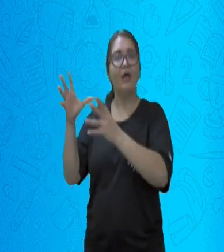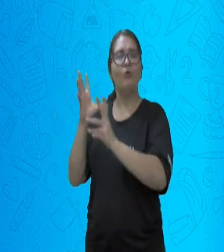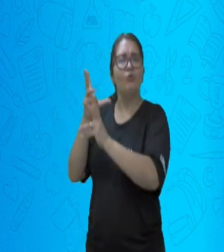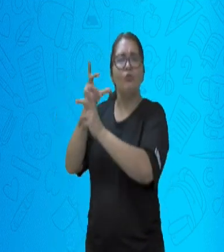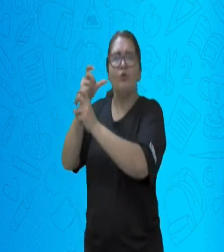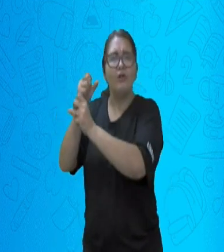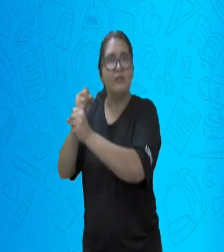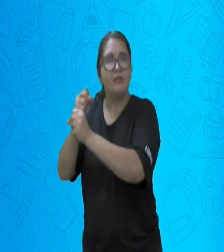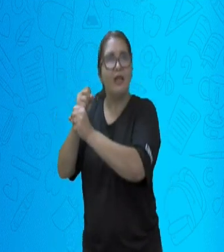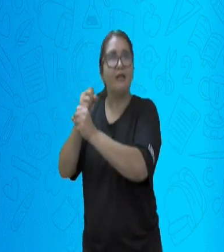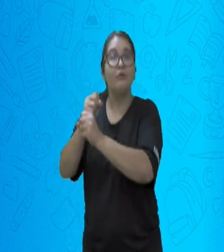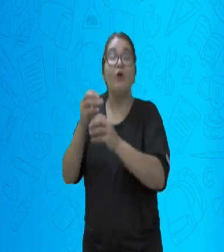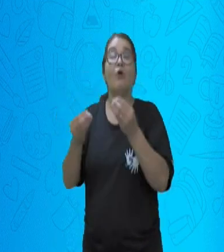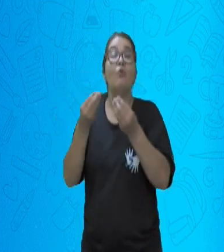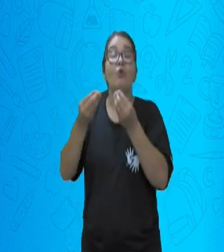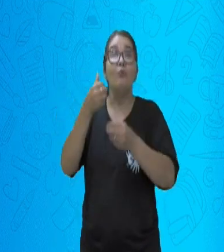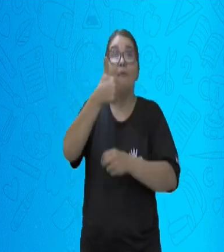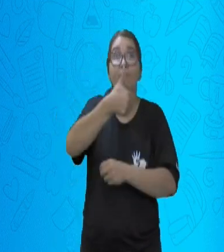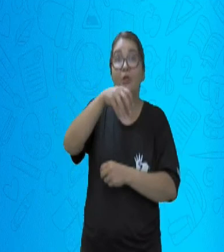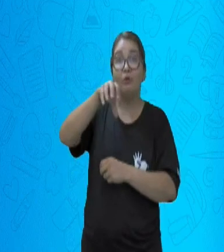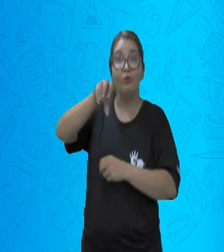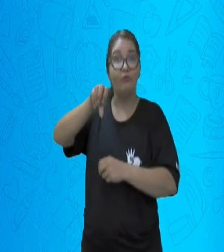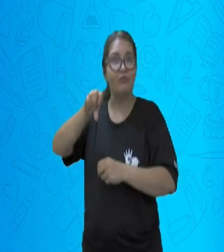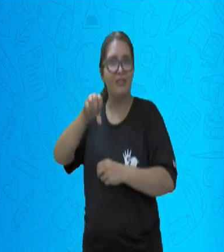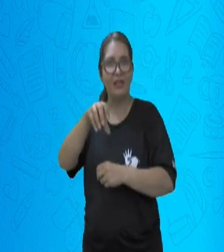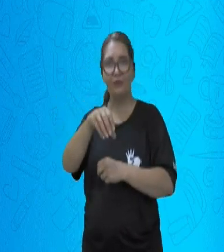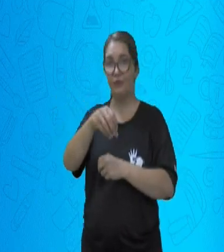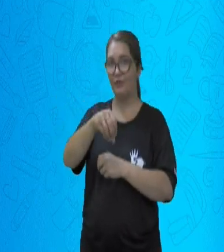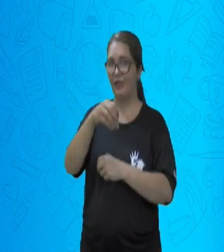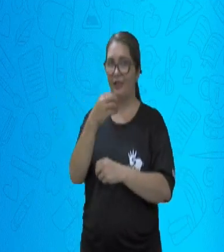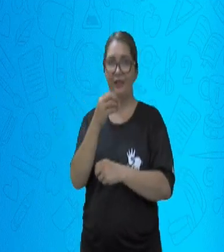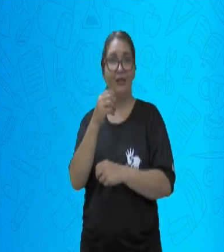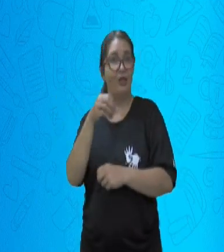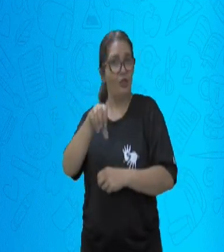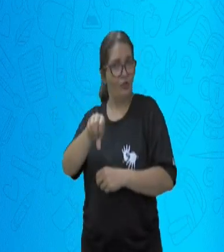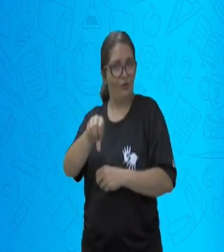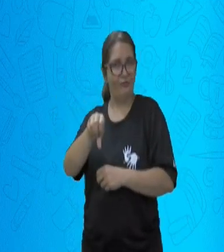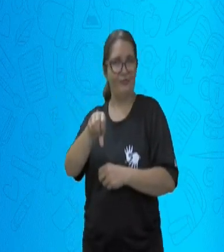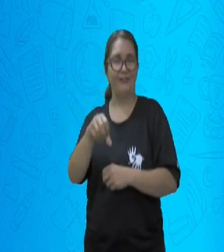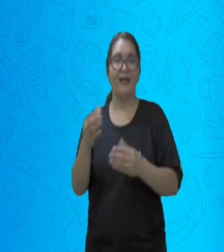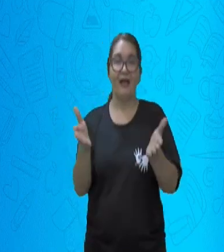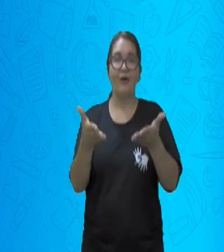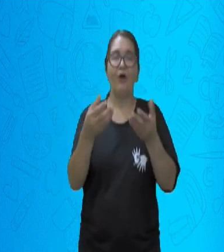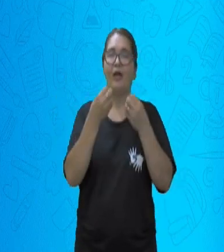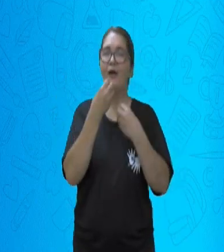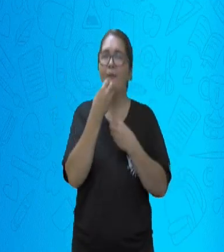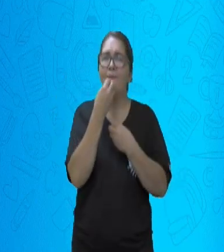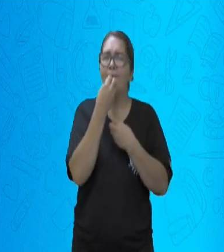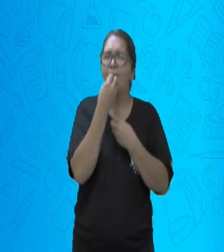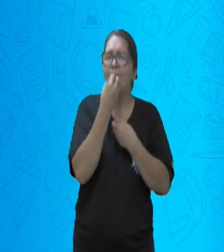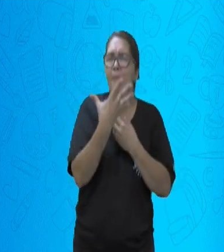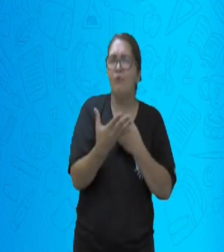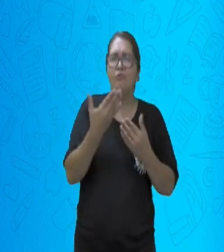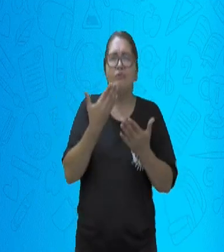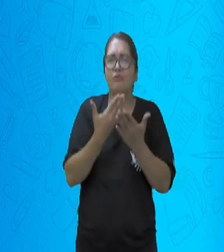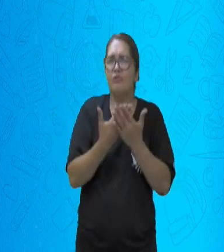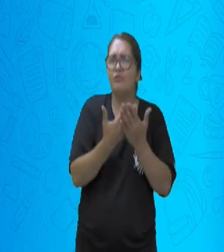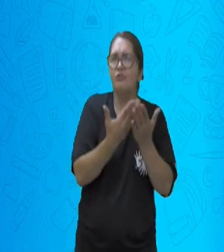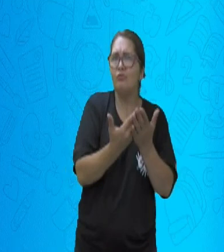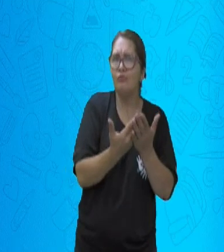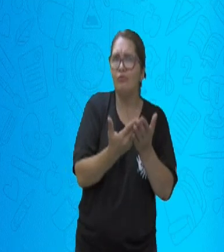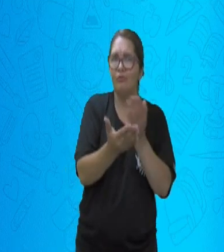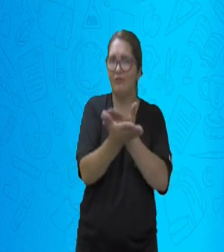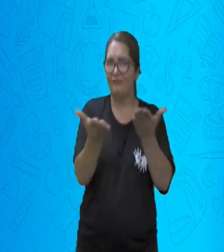é 1.909. E a todos vocês, um bom trabalho. E para acessar a